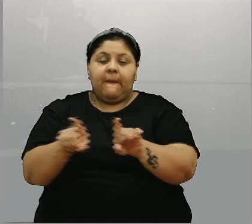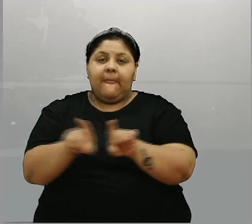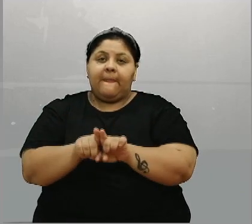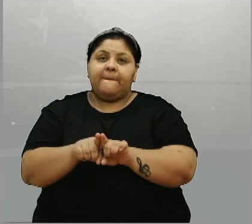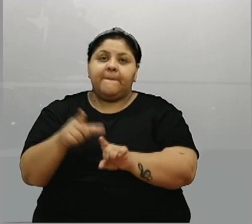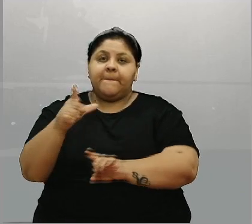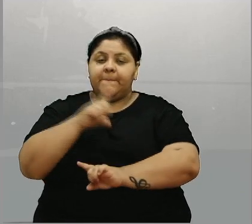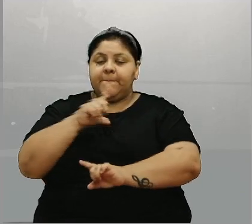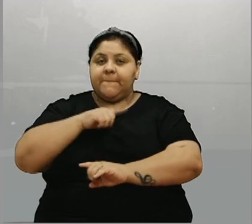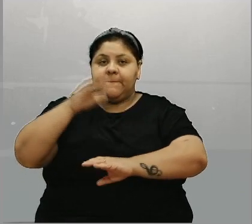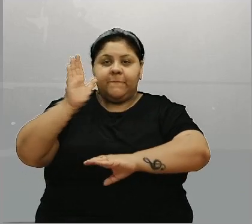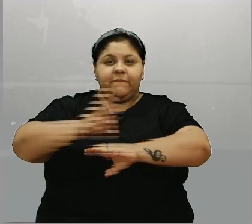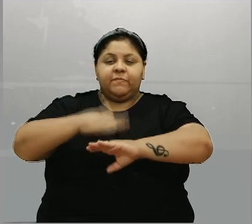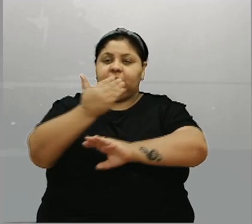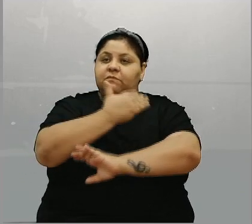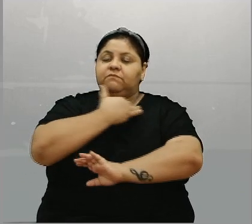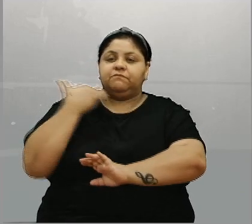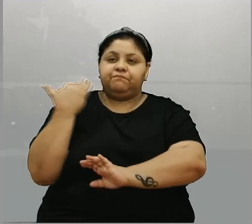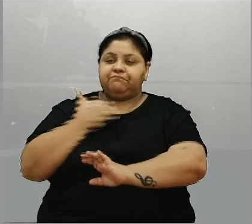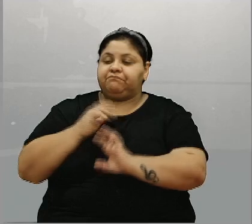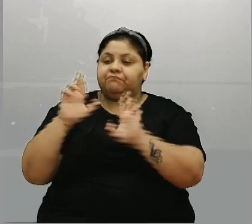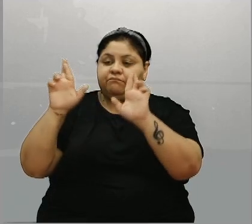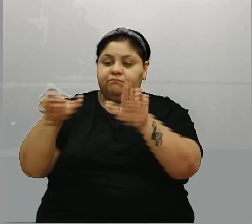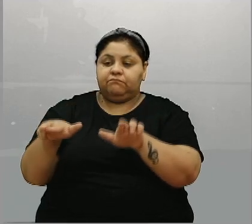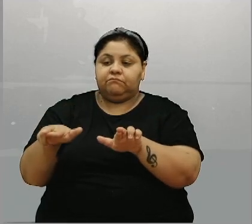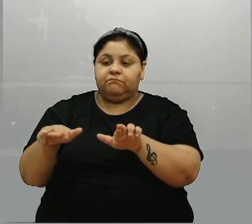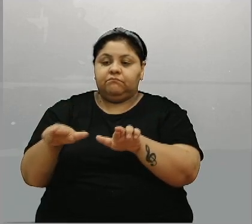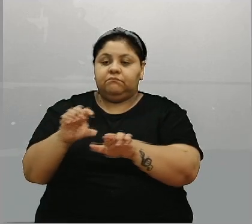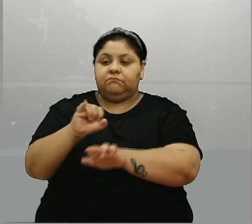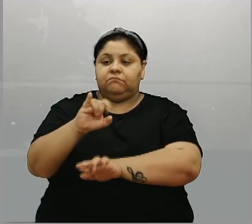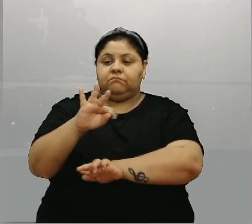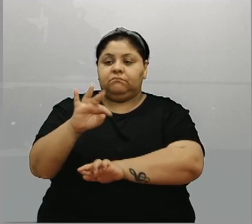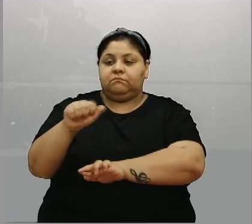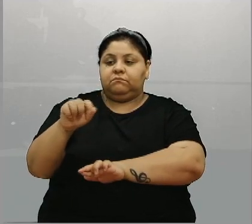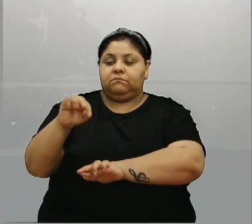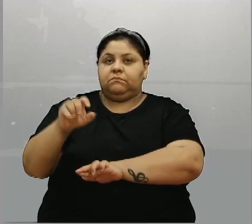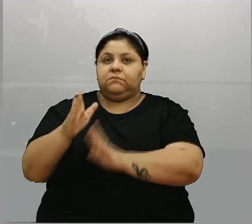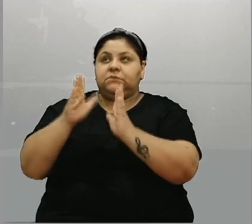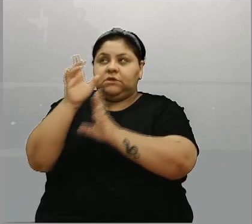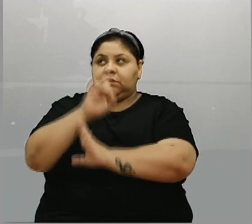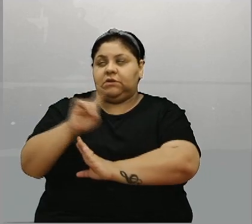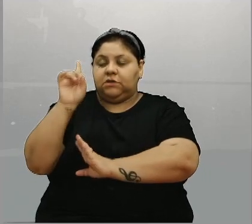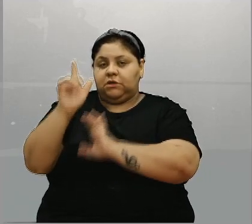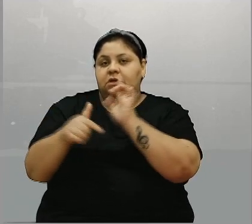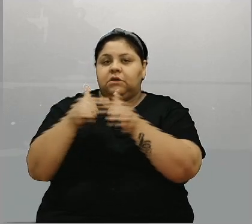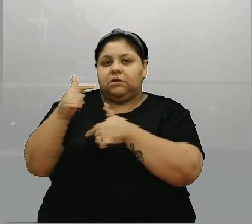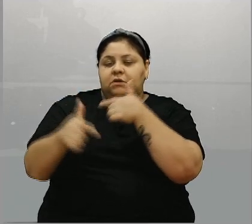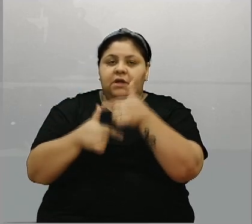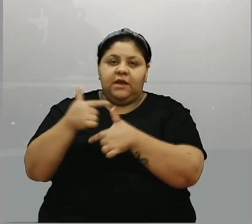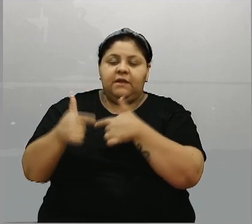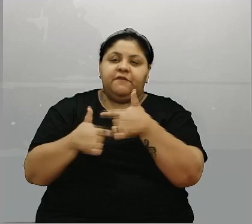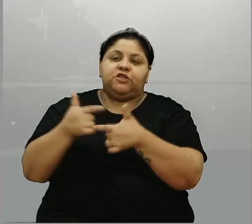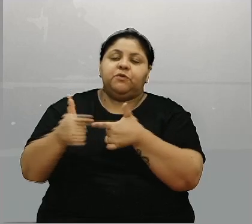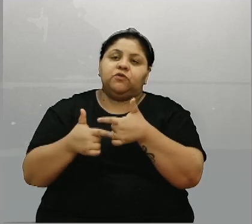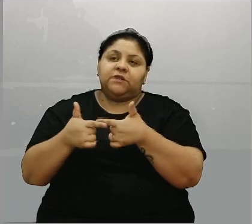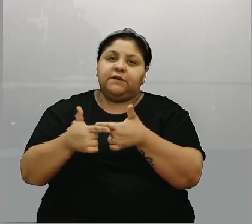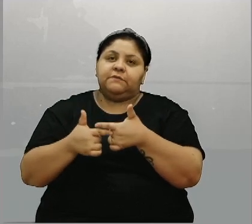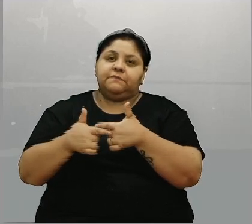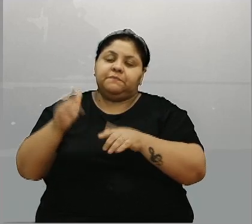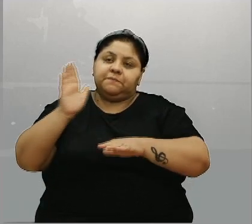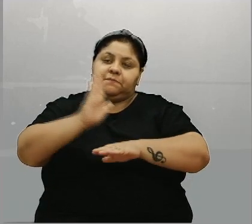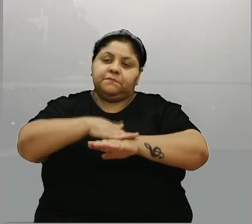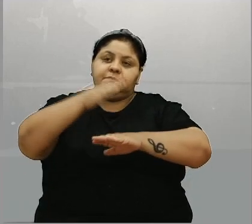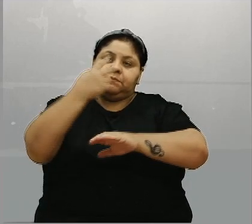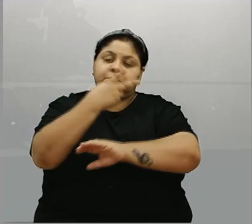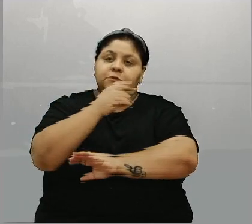não teve mais óbito nessa região, então, de Itati e Maquiné, graças a Deus. Trabalhamos a evacuação, são mais de 2.000